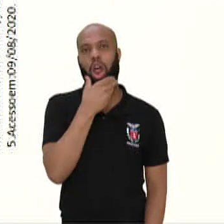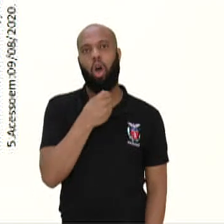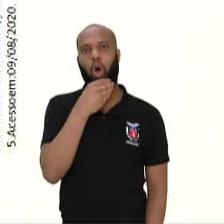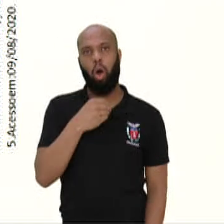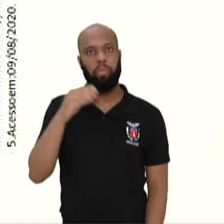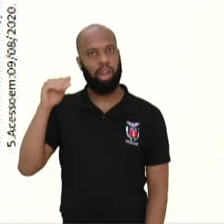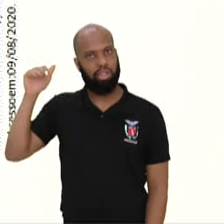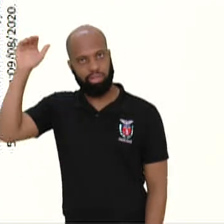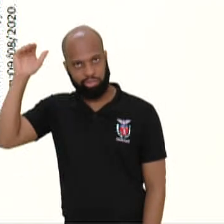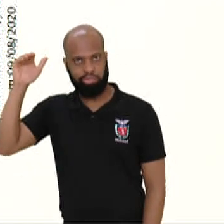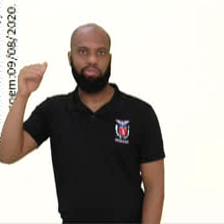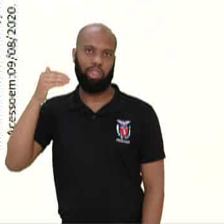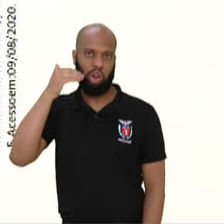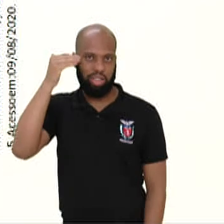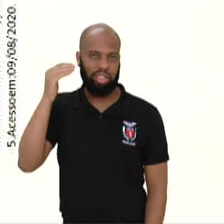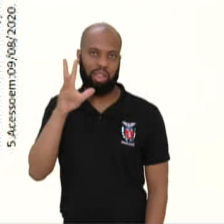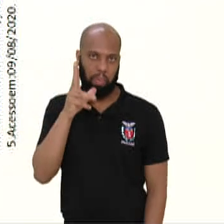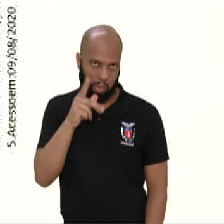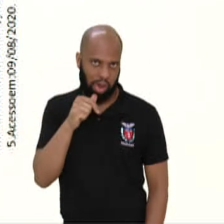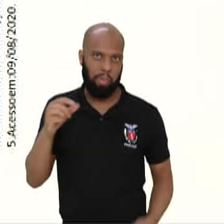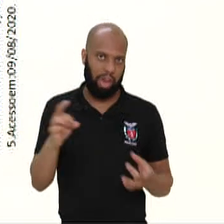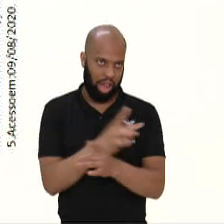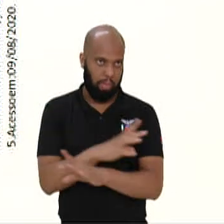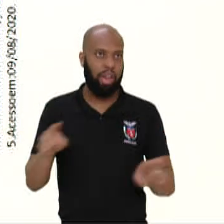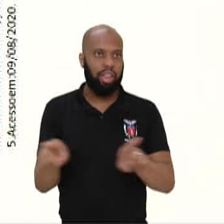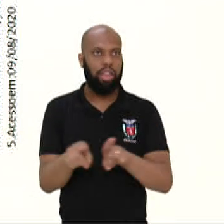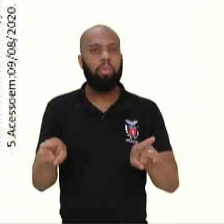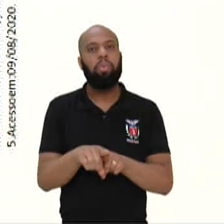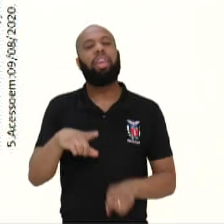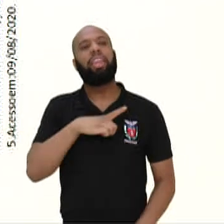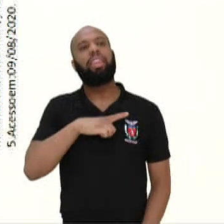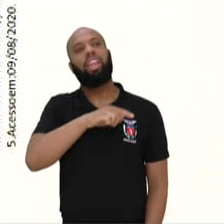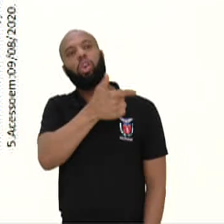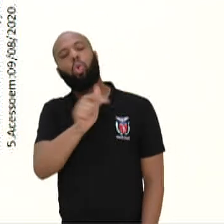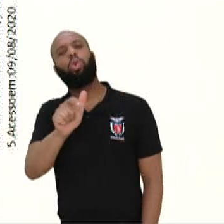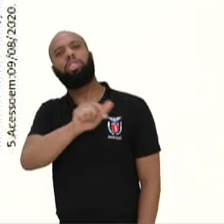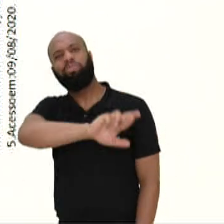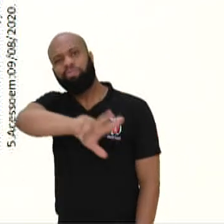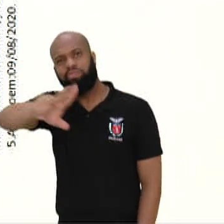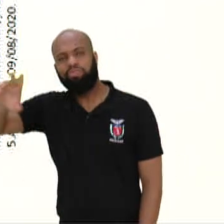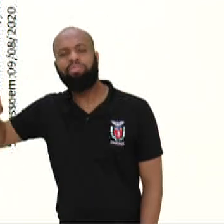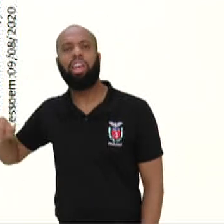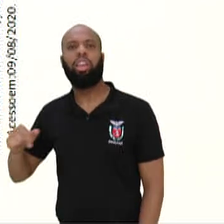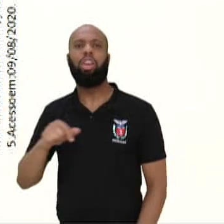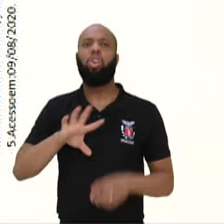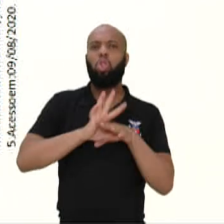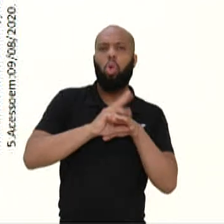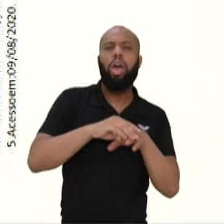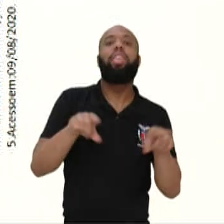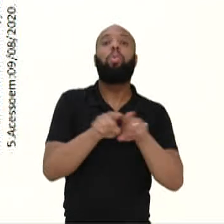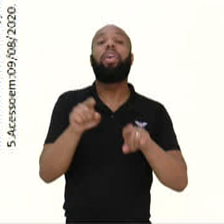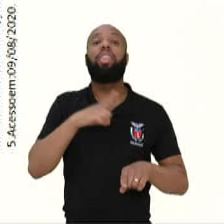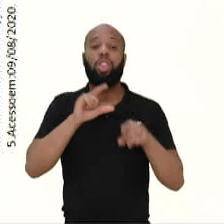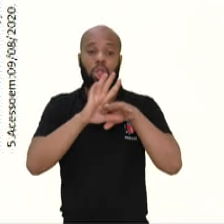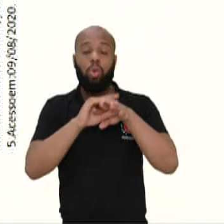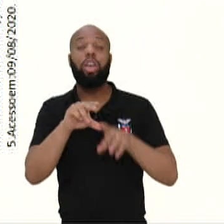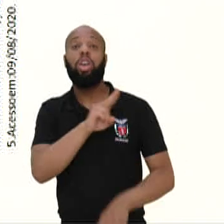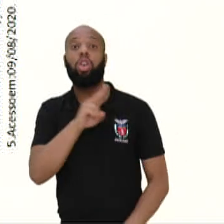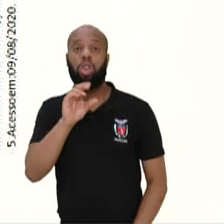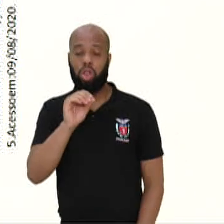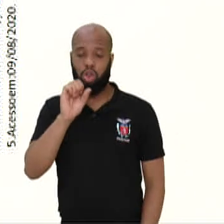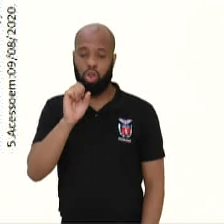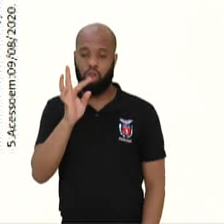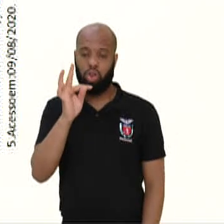insuficiência renal aguda, mielofibrose, endometriose e tratamento de osteoporose, de acordo com esses autores que estão aqui.